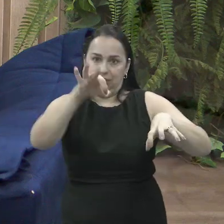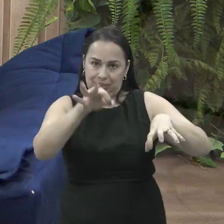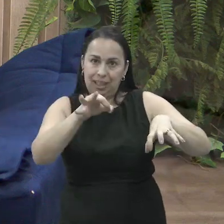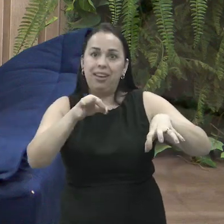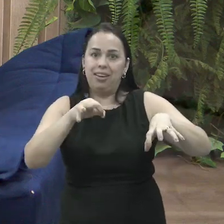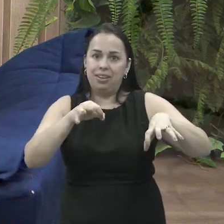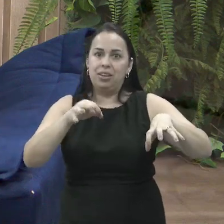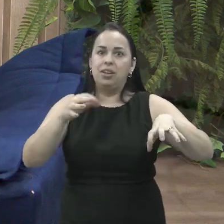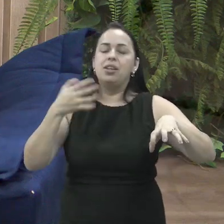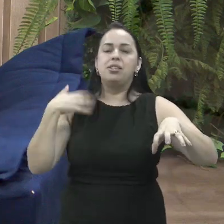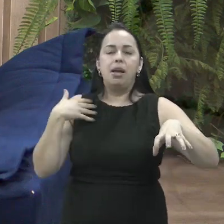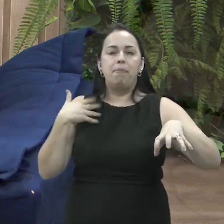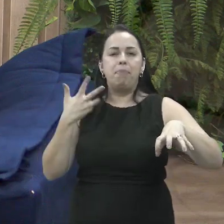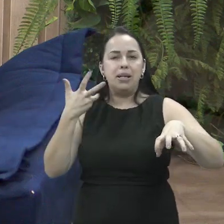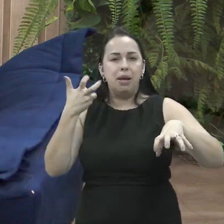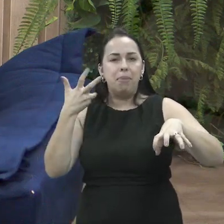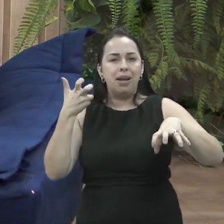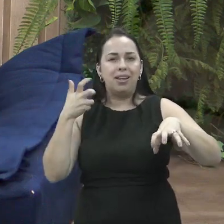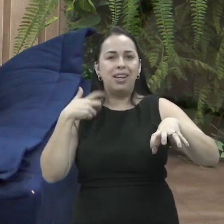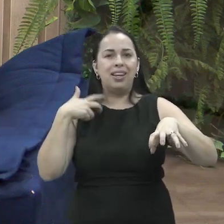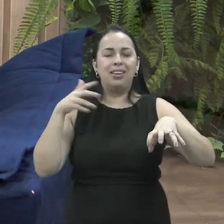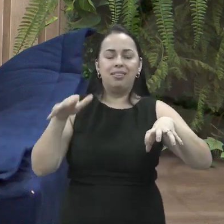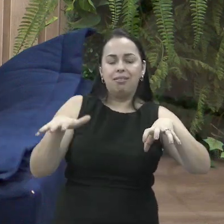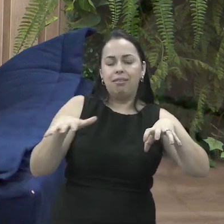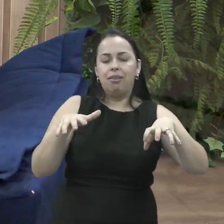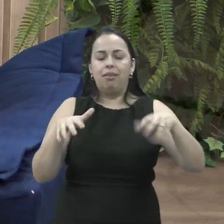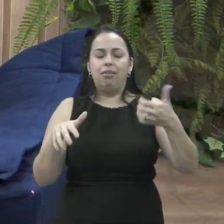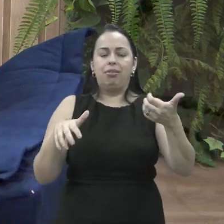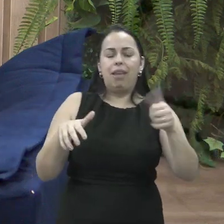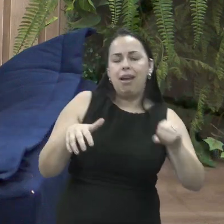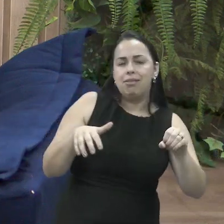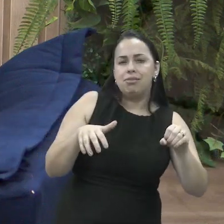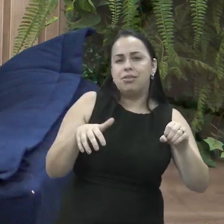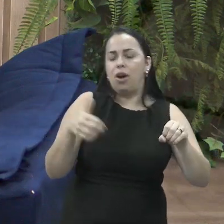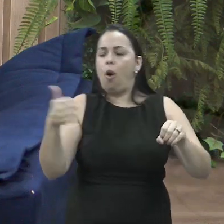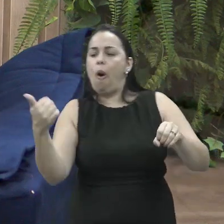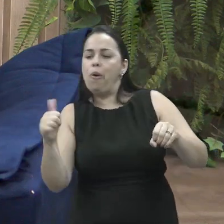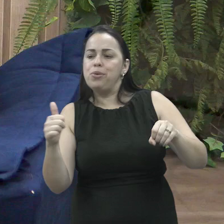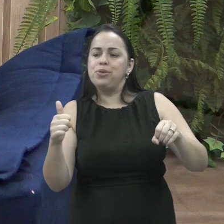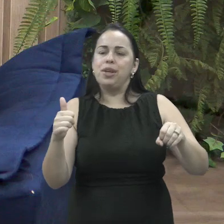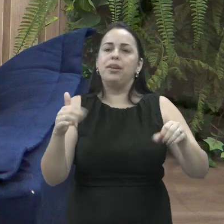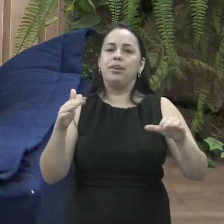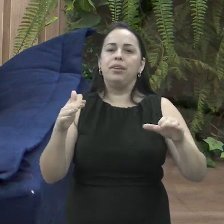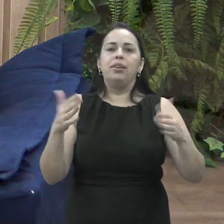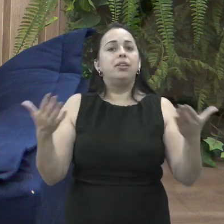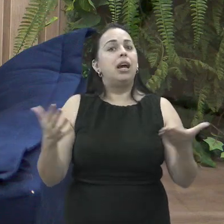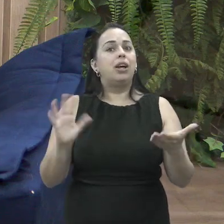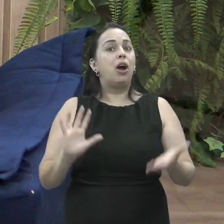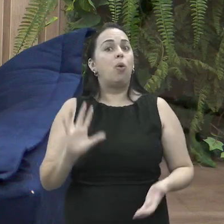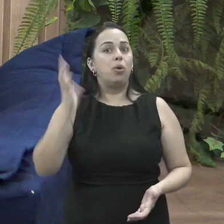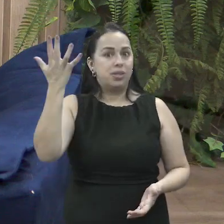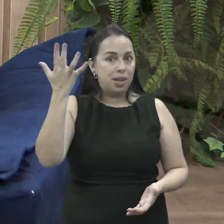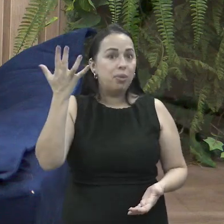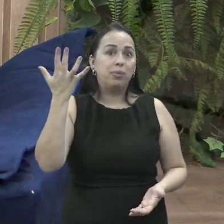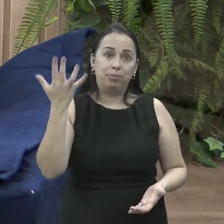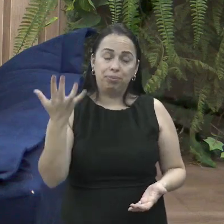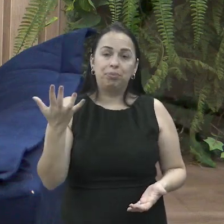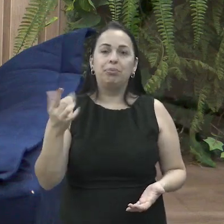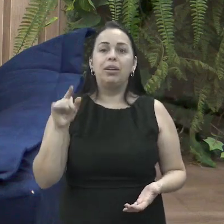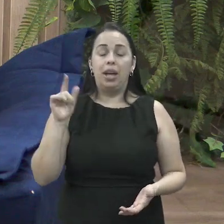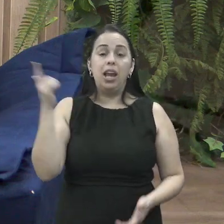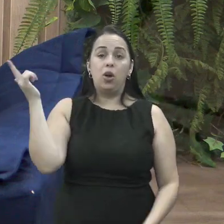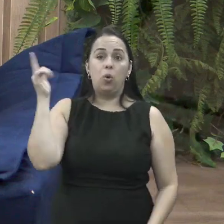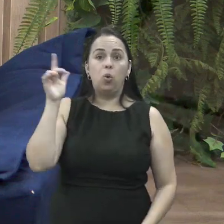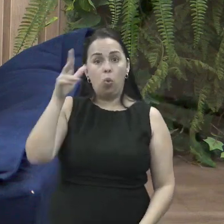gente verificar o final do mandato do Anderson, ele já estava aí com seus 10, 11 vereadores. E, na realidade, foi exatamente o que aconteceu na